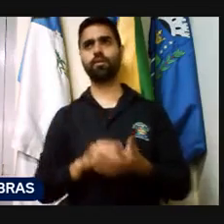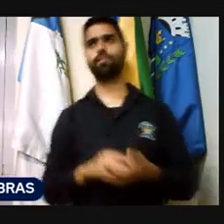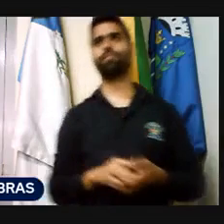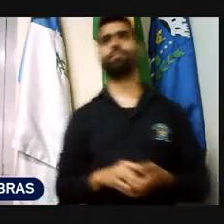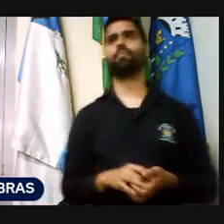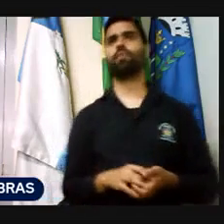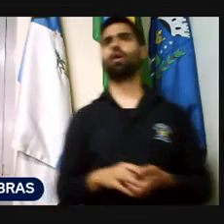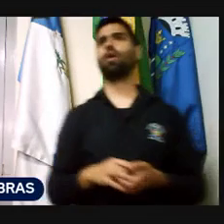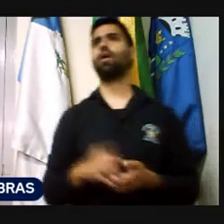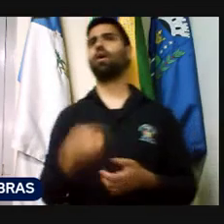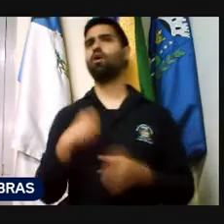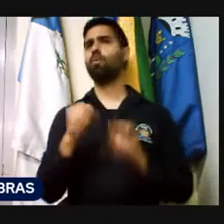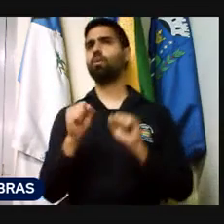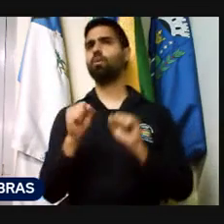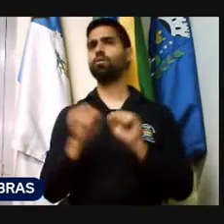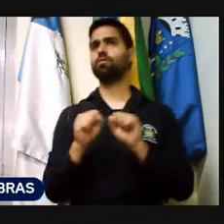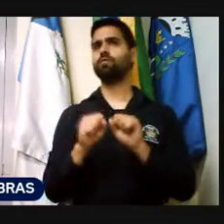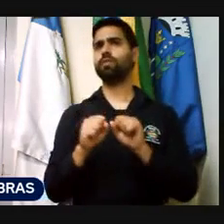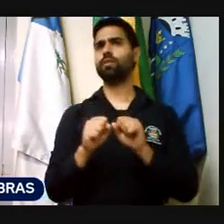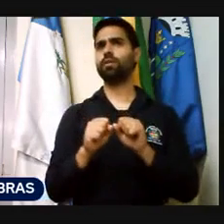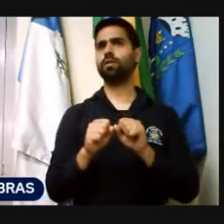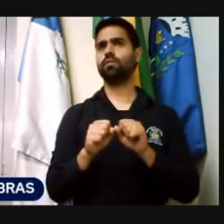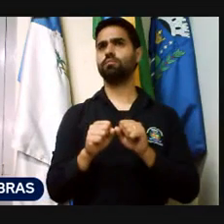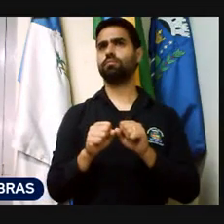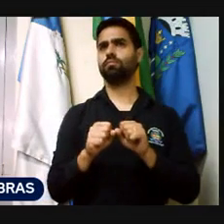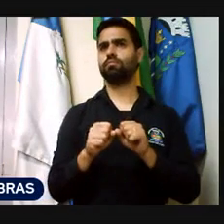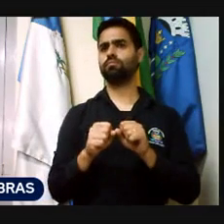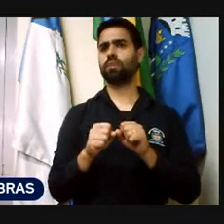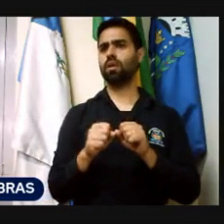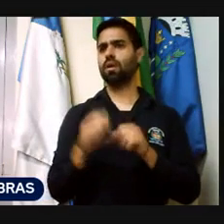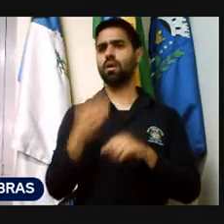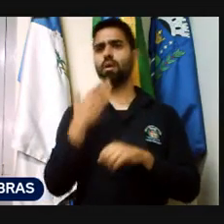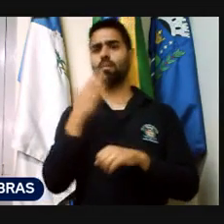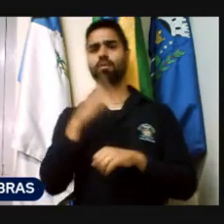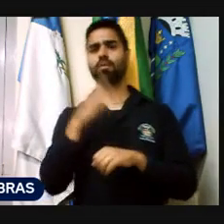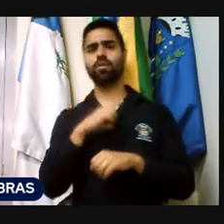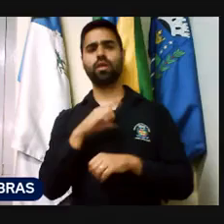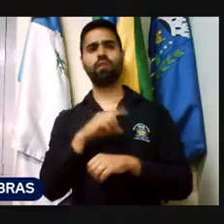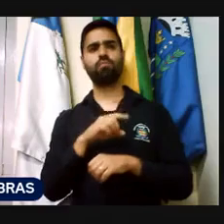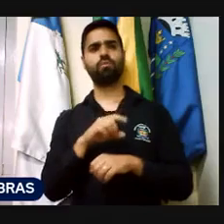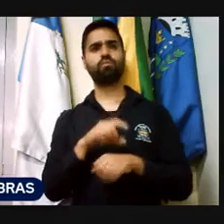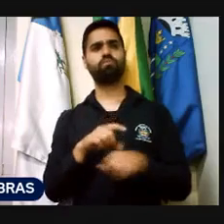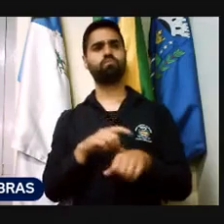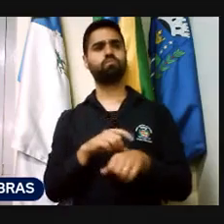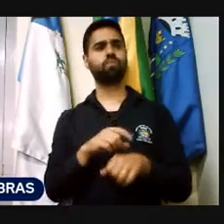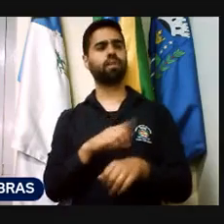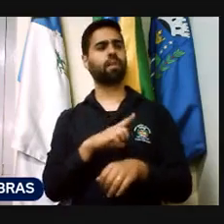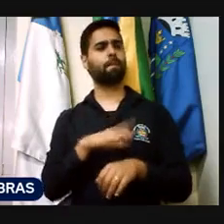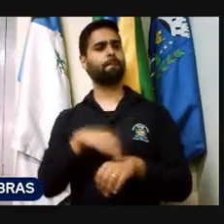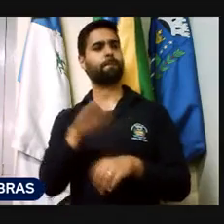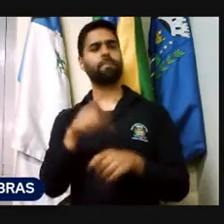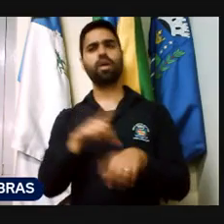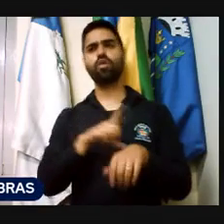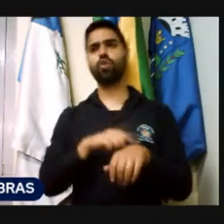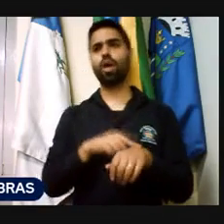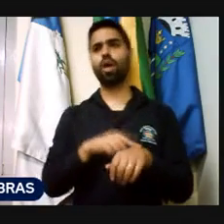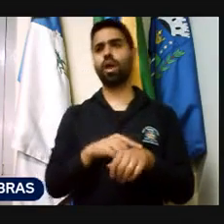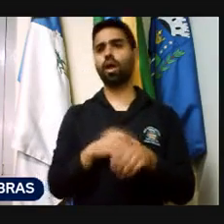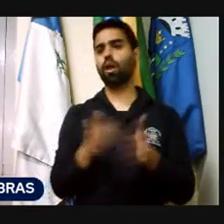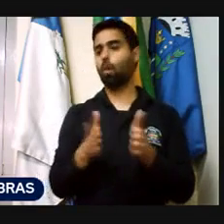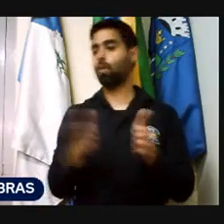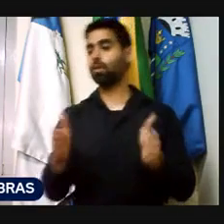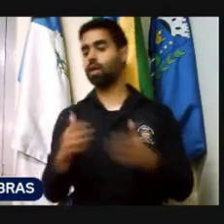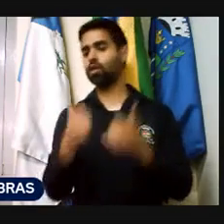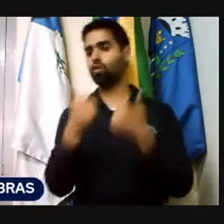de documentos pedindo aumento de horário de número de ônibus. Eu posso fazer milhões de documentos